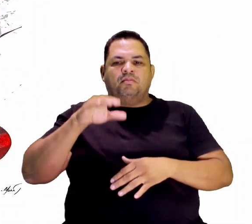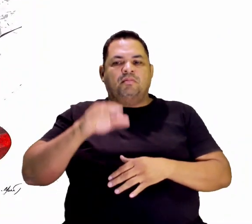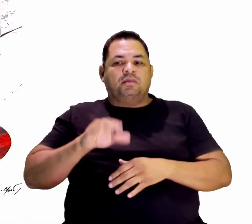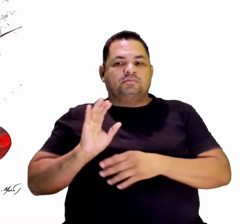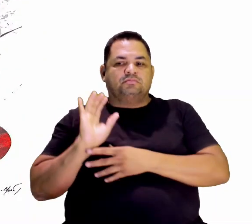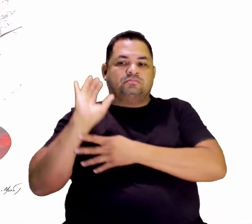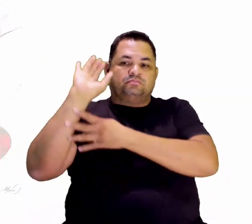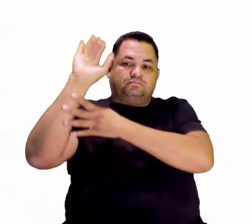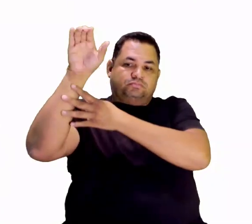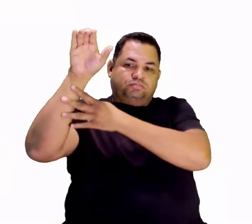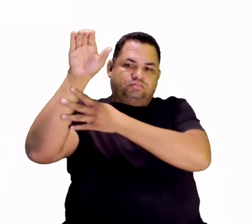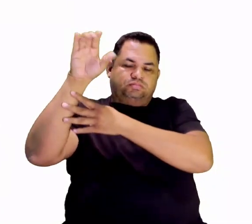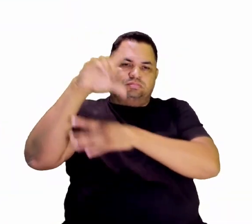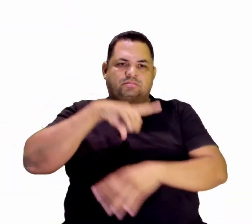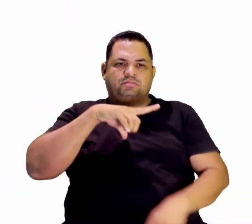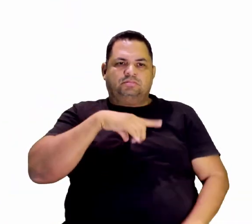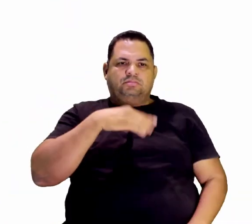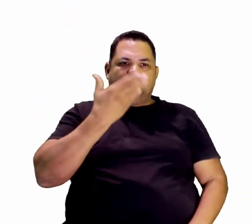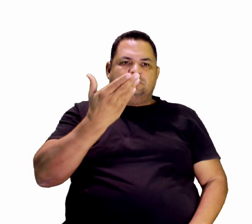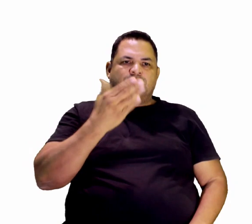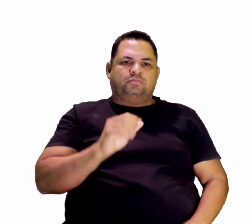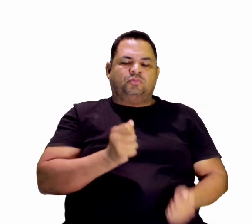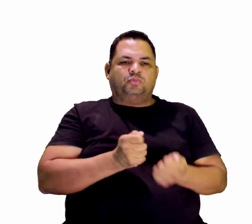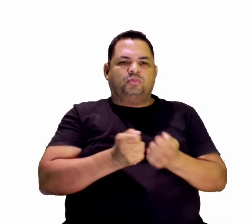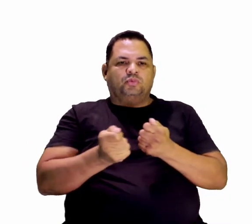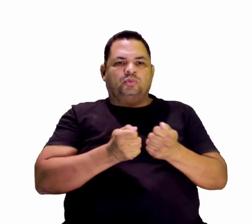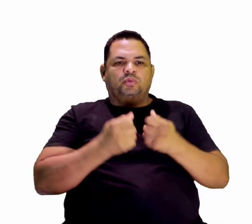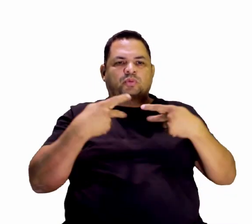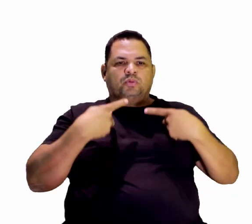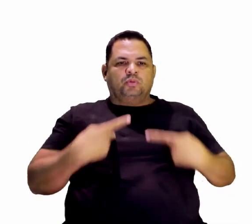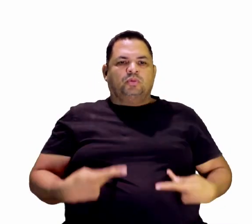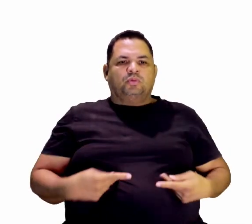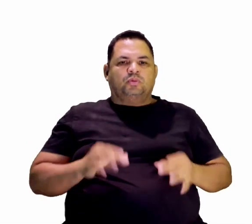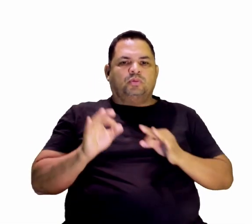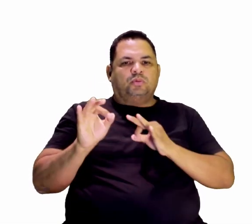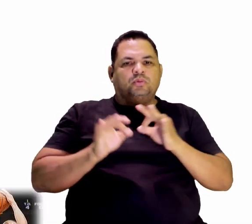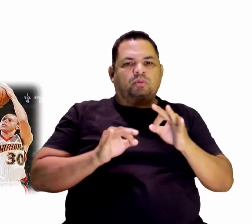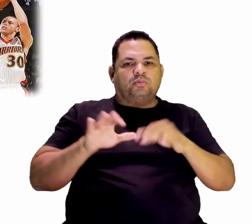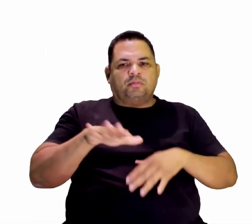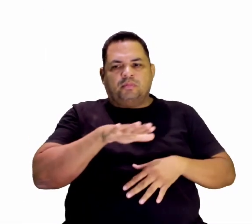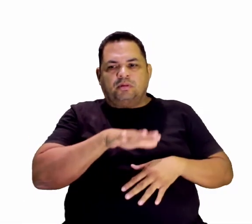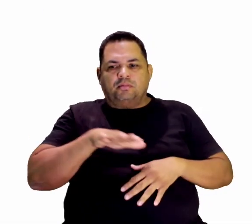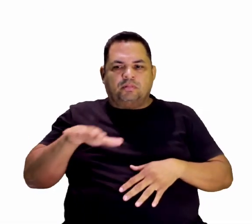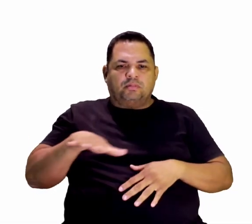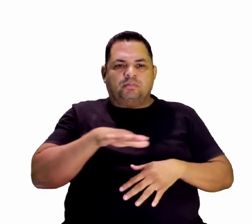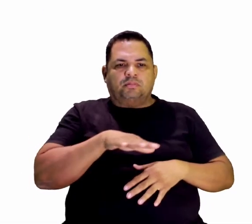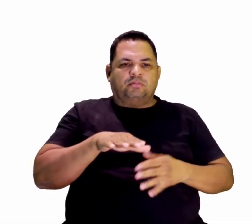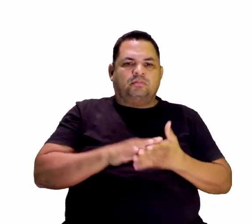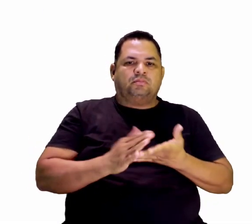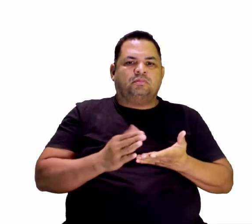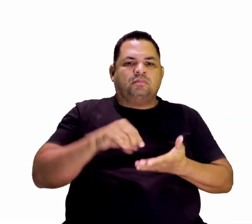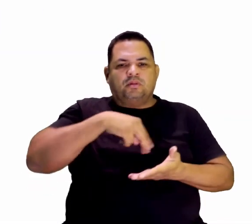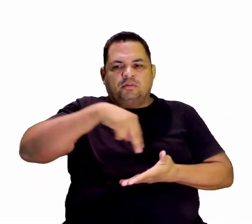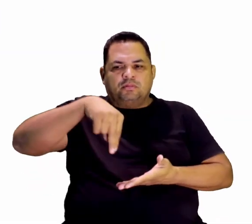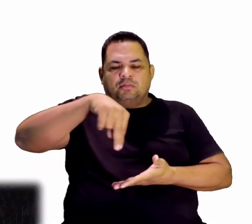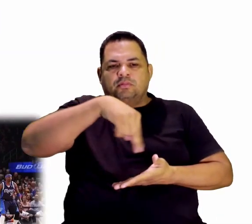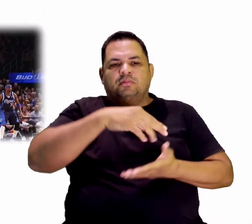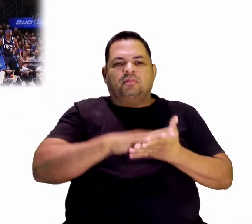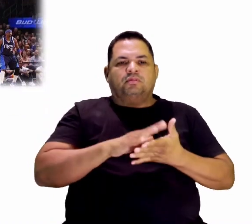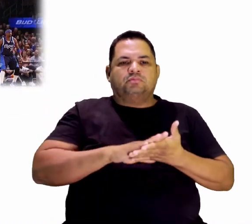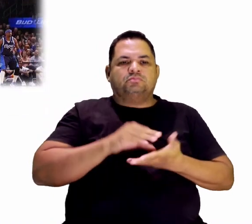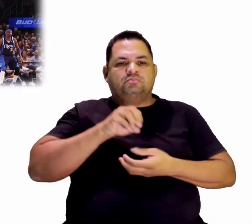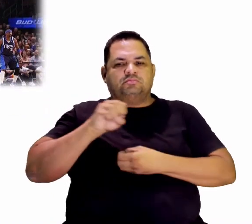principais fundamentos do voleibol. Depois entra uma outra modalidade, que é o handball.